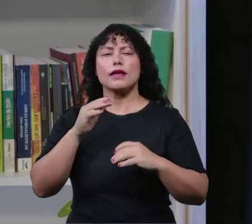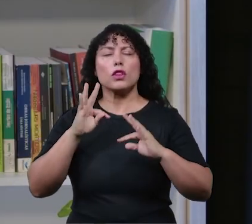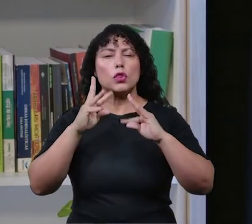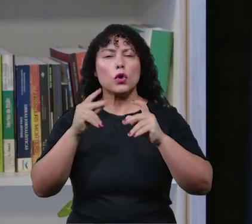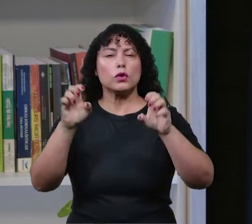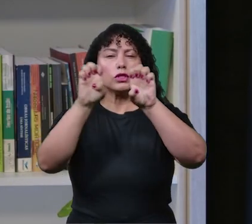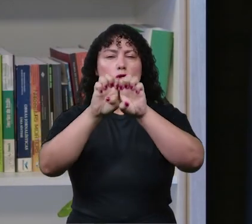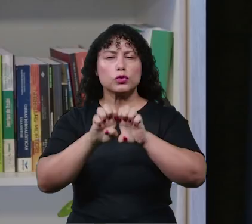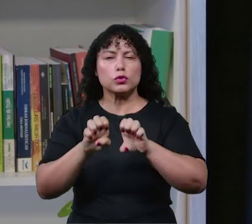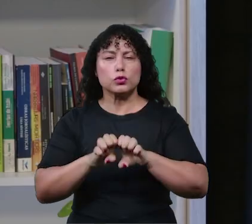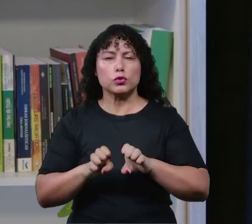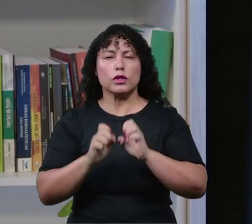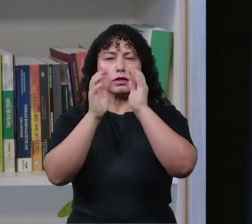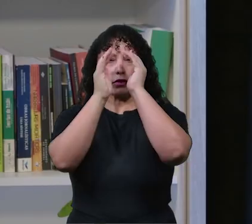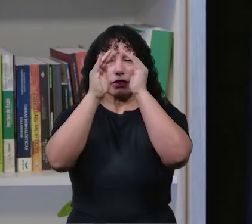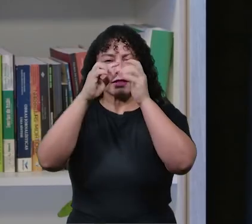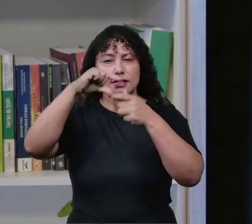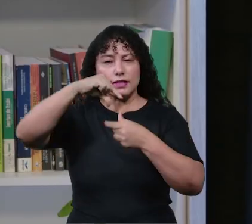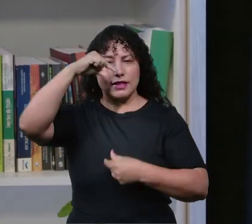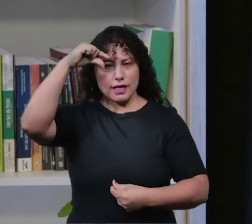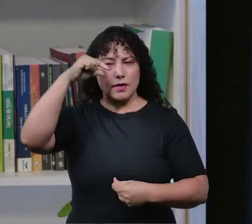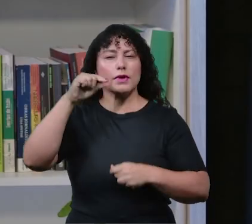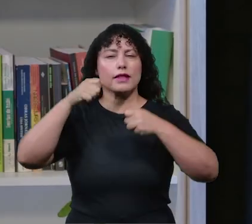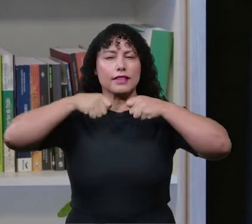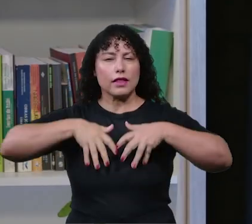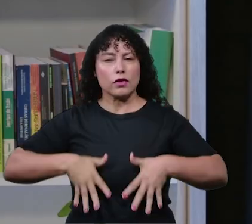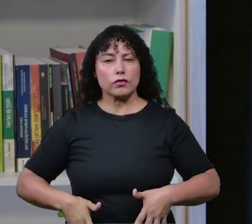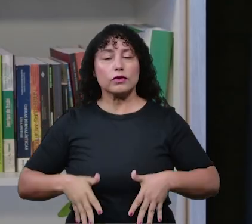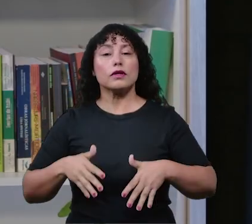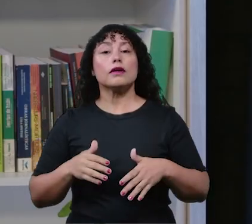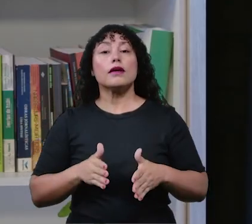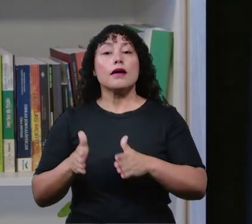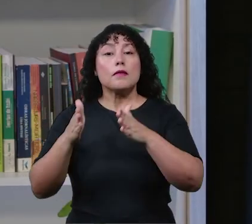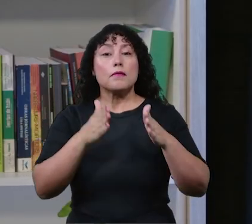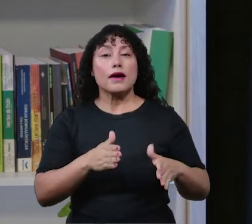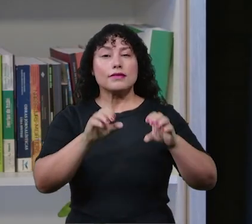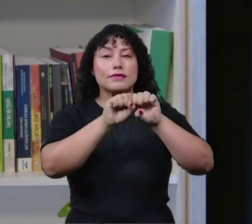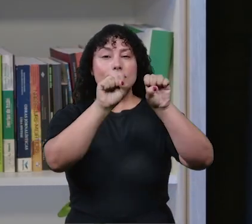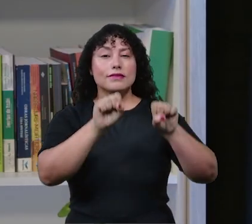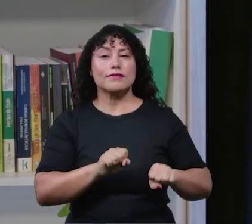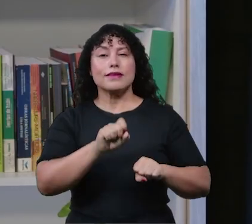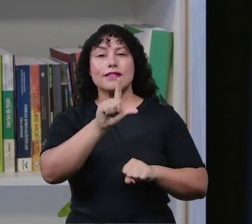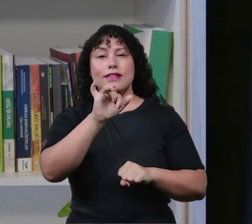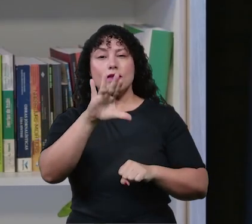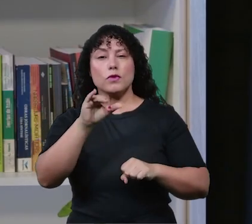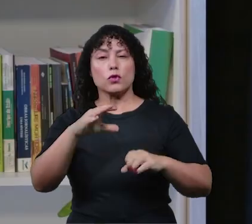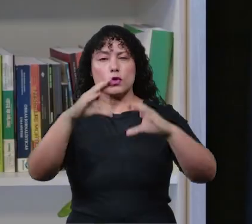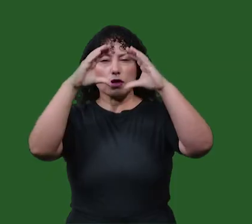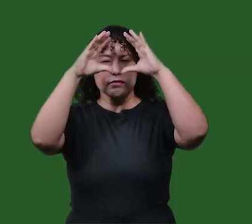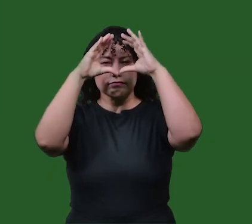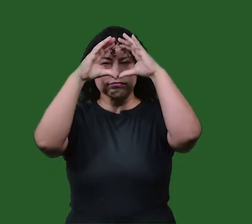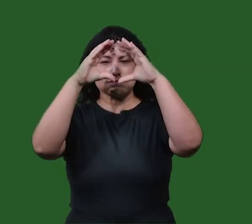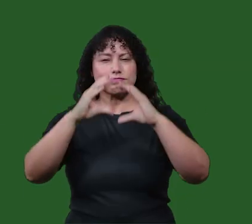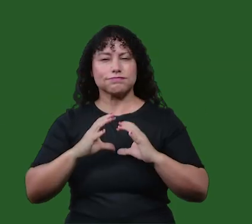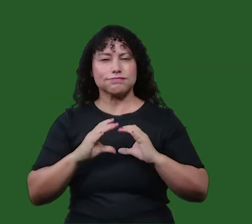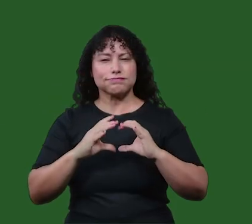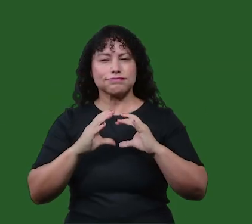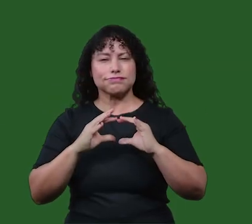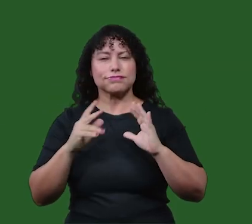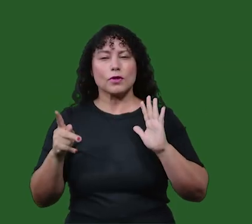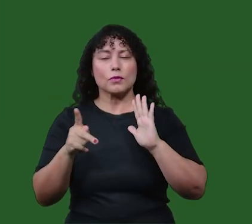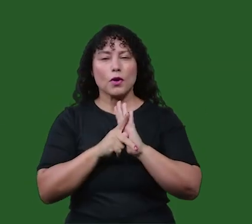todas as partes da estrutura do sistema nervoso. Mas eu coloquei que tem uma parte do sistema límbico, que é uma parte cortical, ou seja, ela